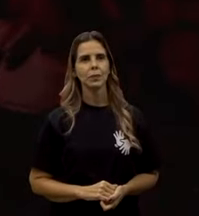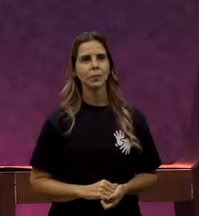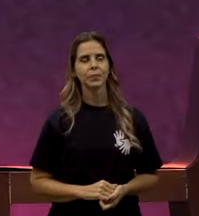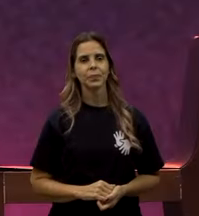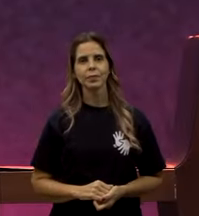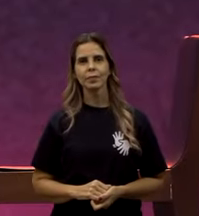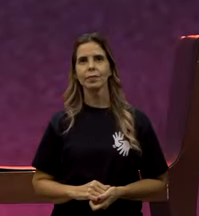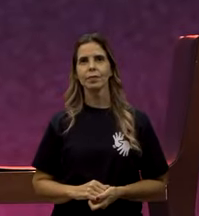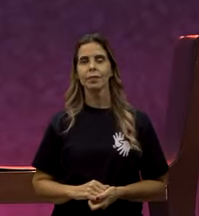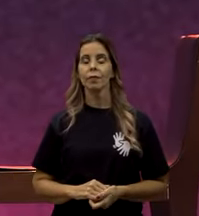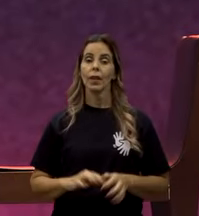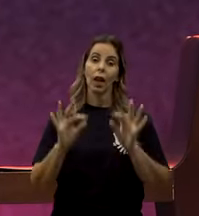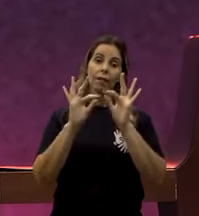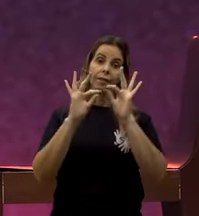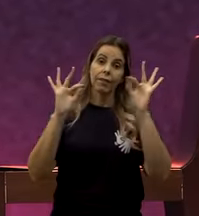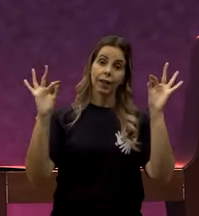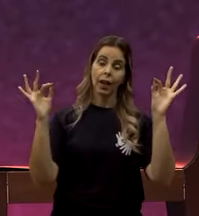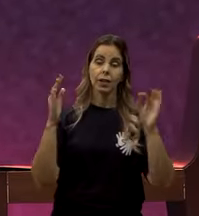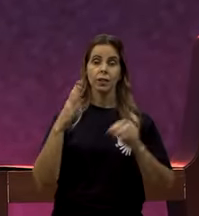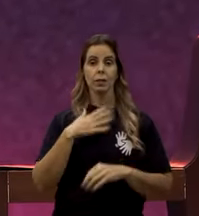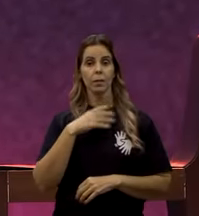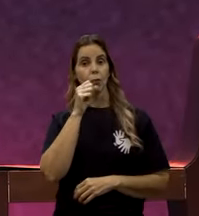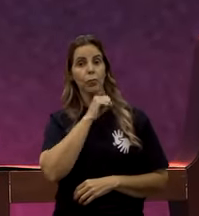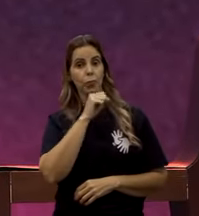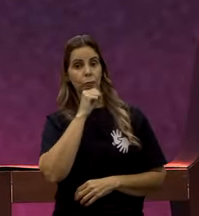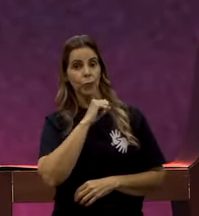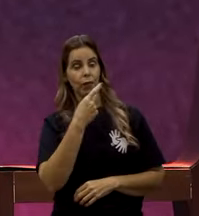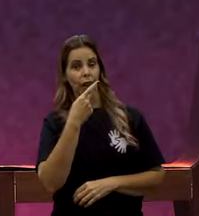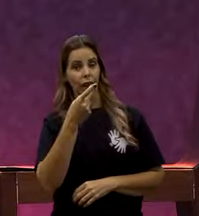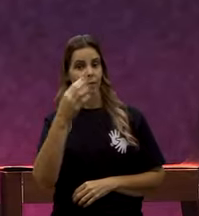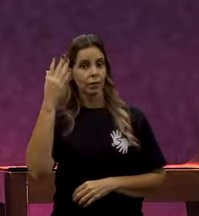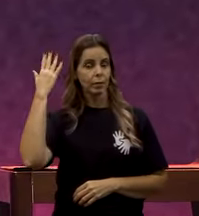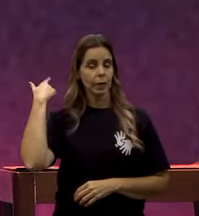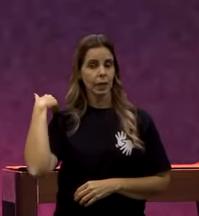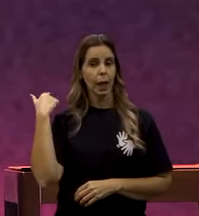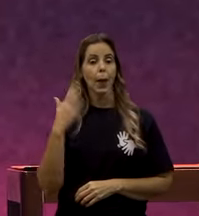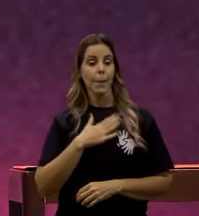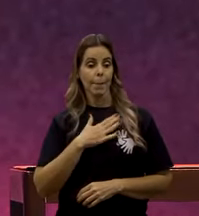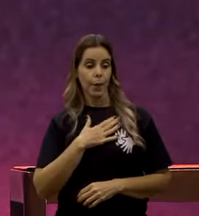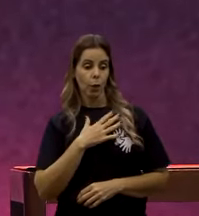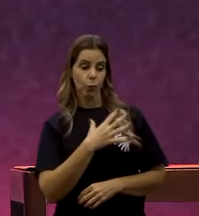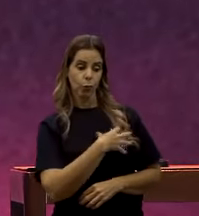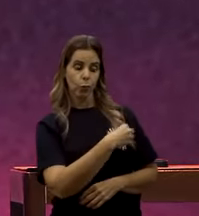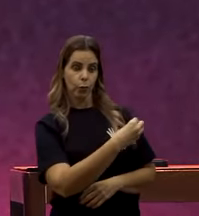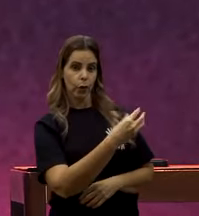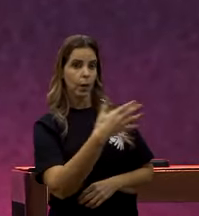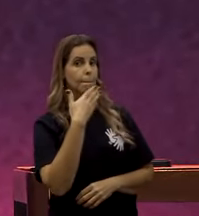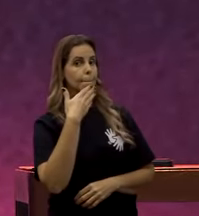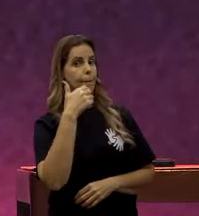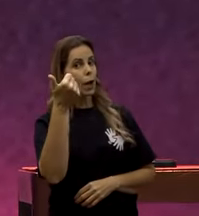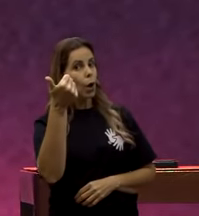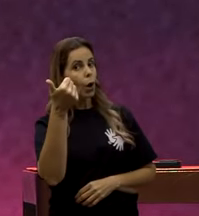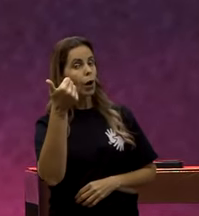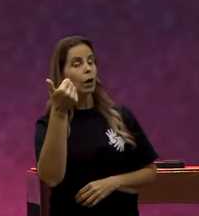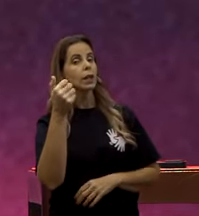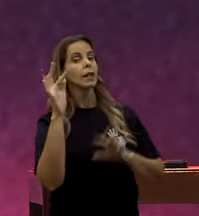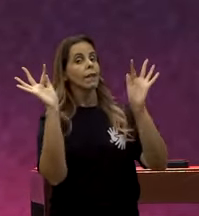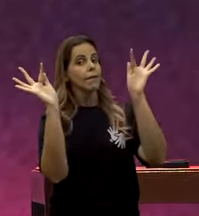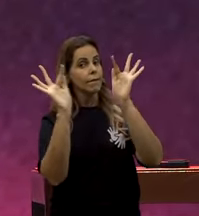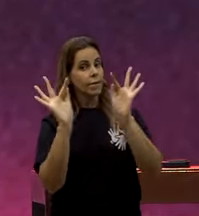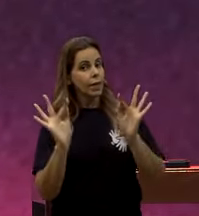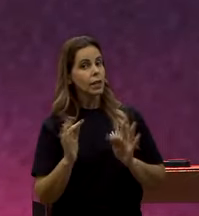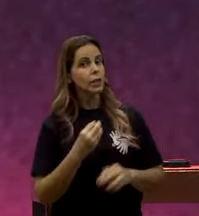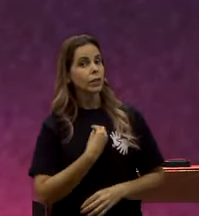é aquela frase que vovó dizia ISS vó dizia muito di assim meu filho é melhor ser feliz